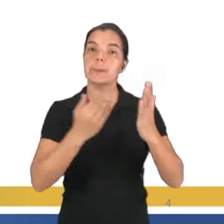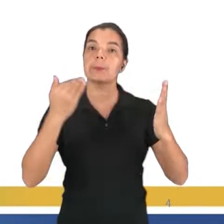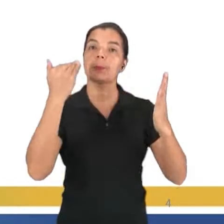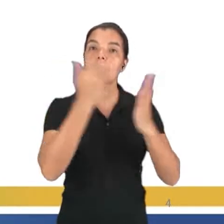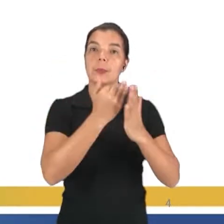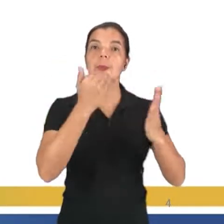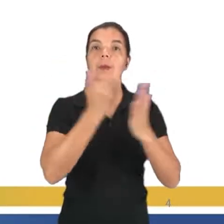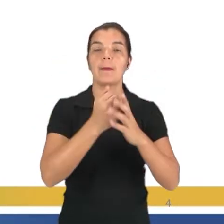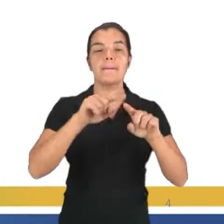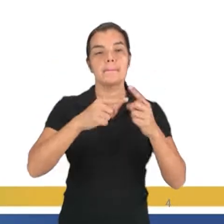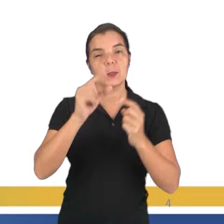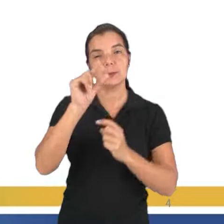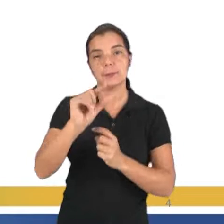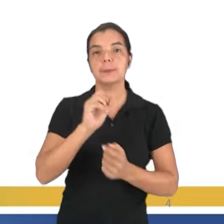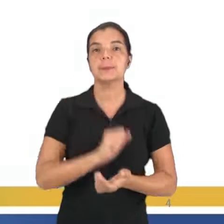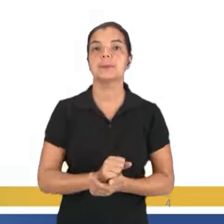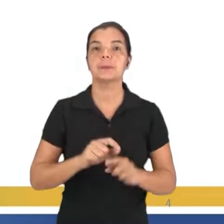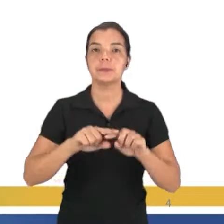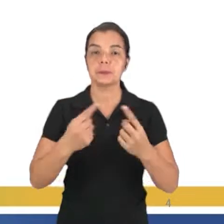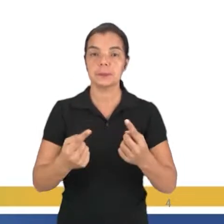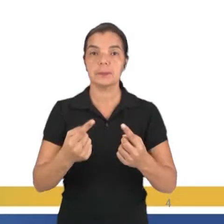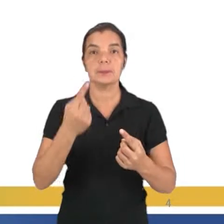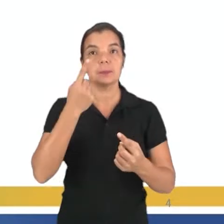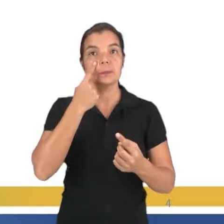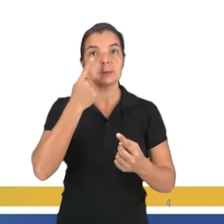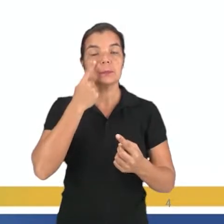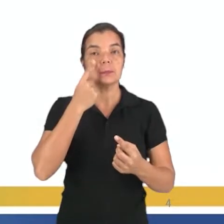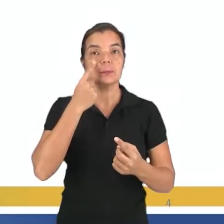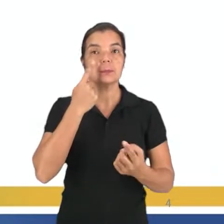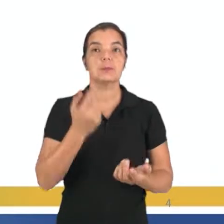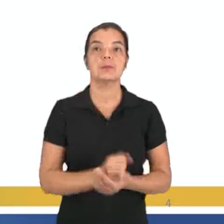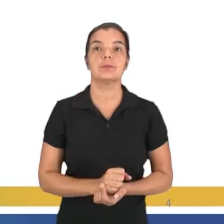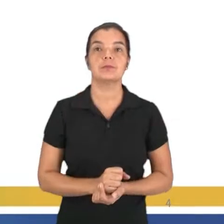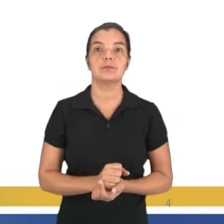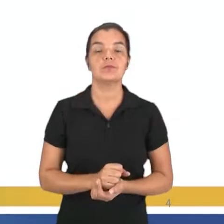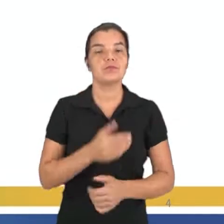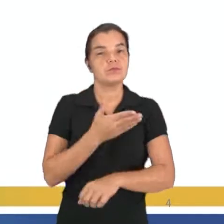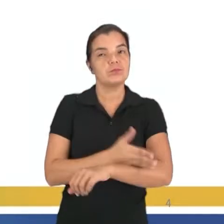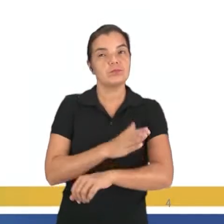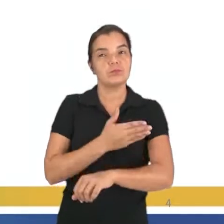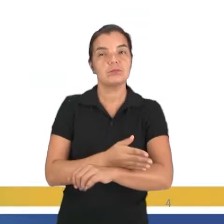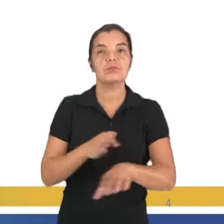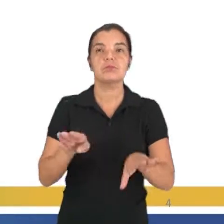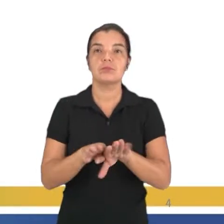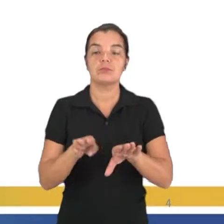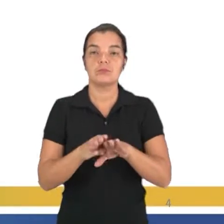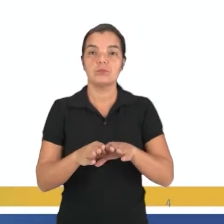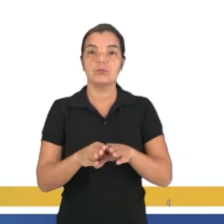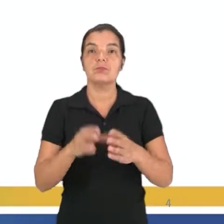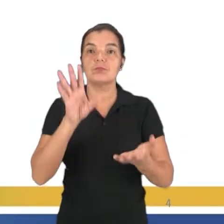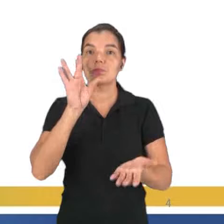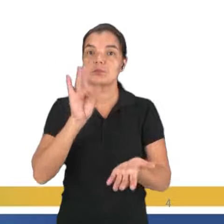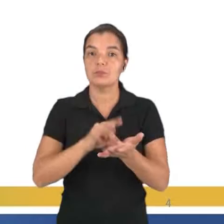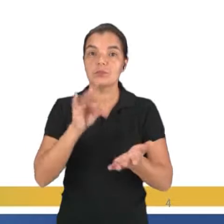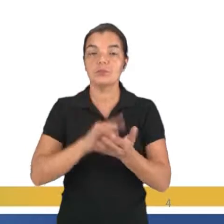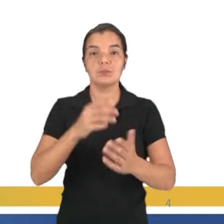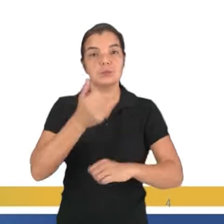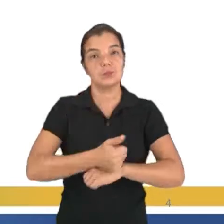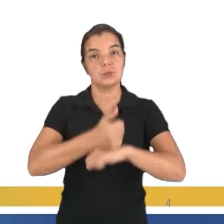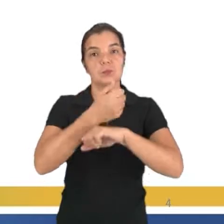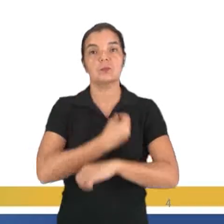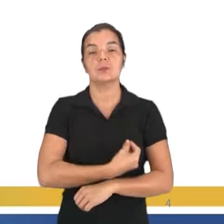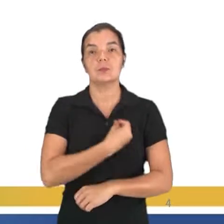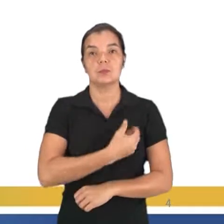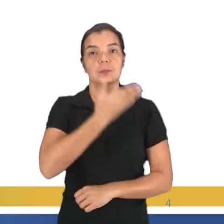aí mais um pouco. Mas, em termos de praticidade, de algo concreto em relação à qualidade de